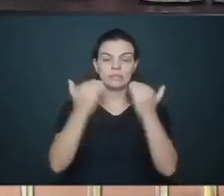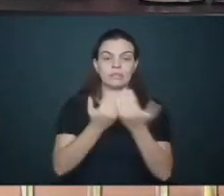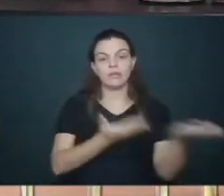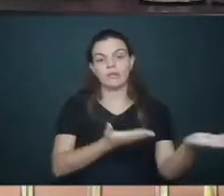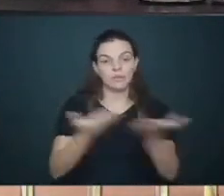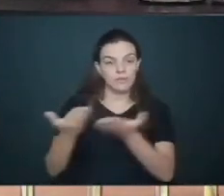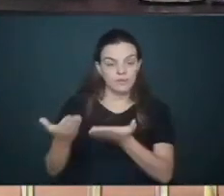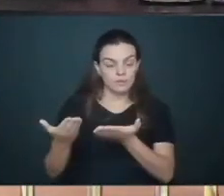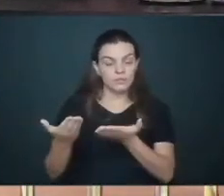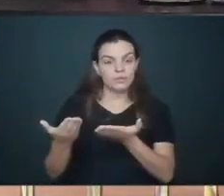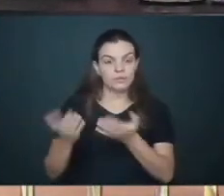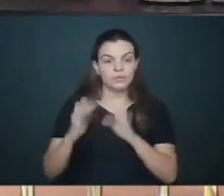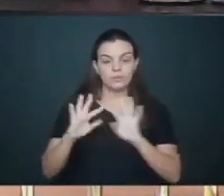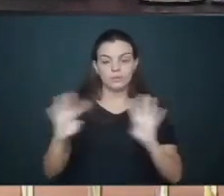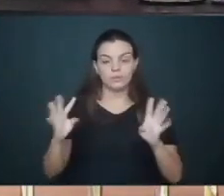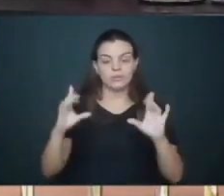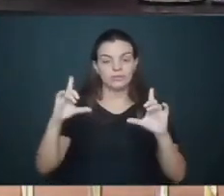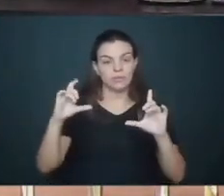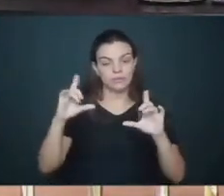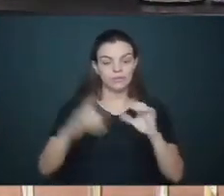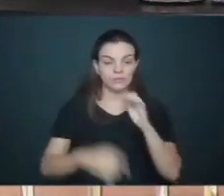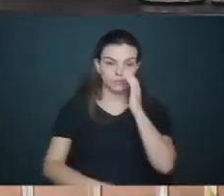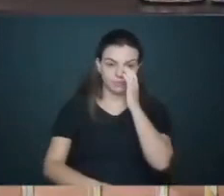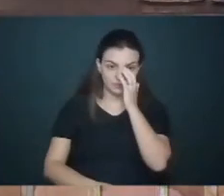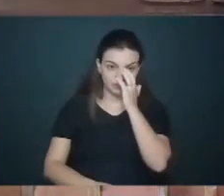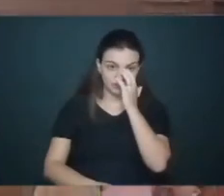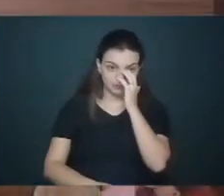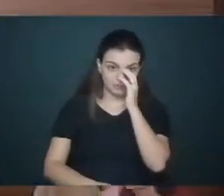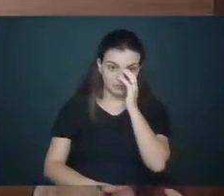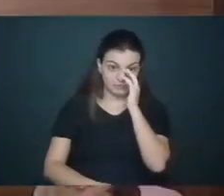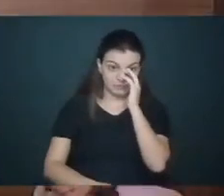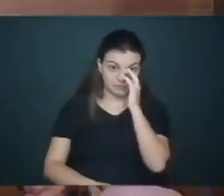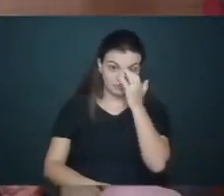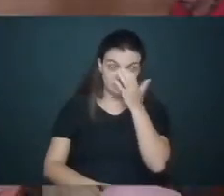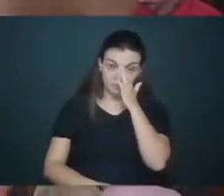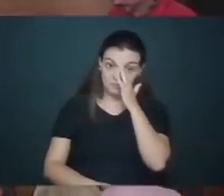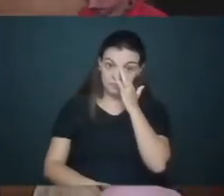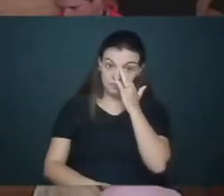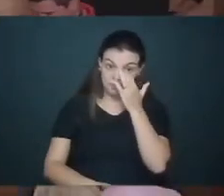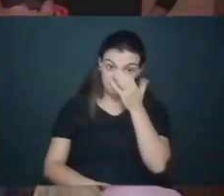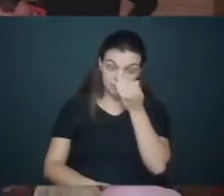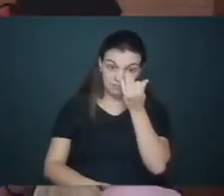vereador Hernani e o senhor Flávio para que possa retirar, descer e tirar a foto oficial dessa tribuna.